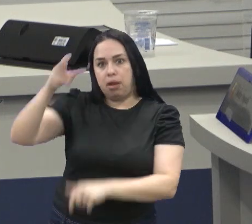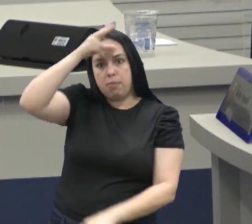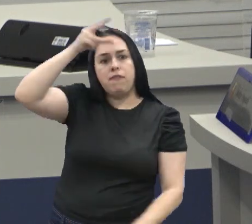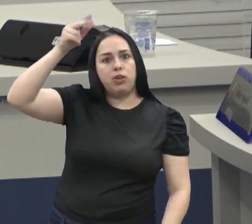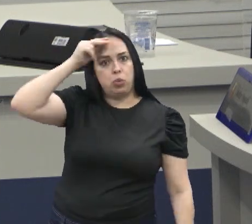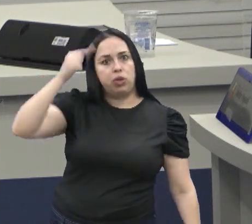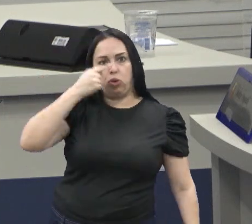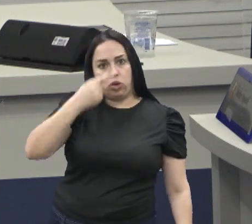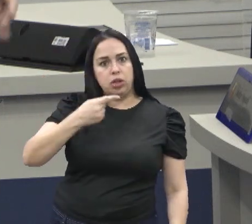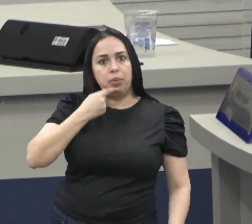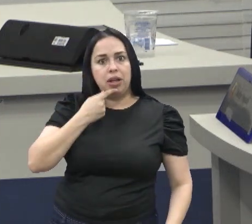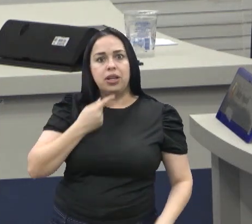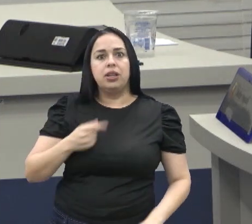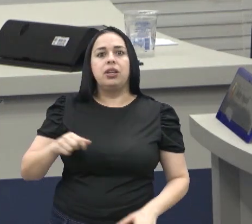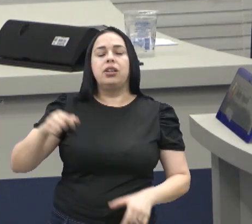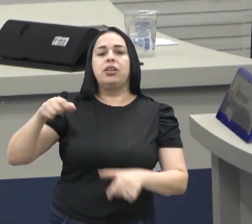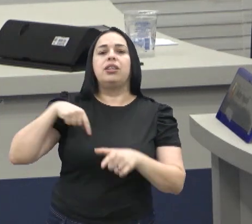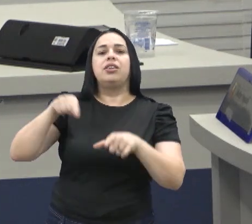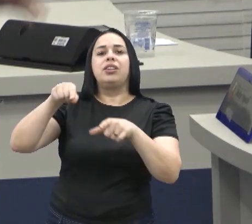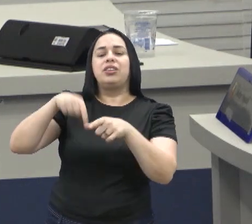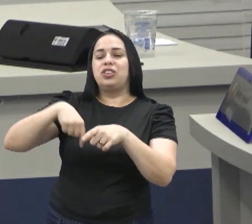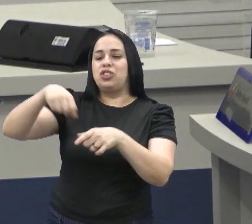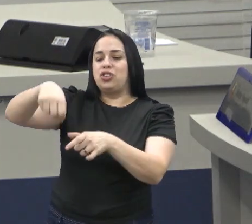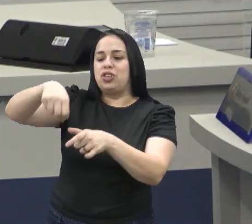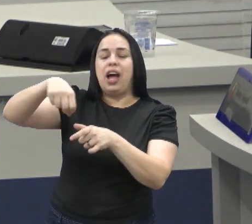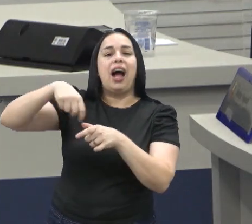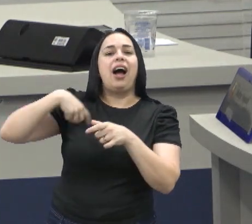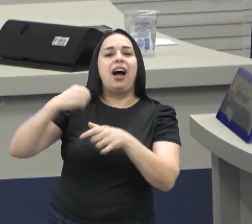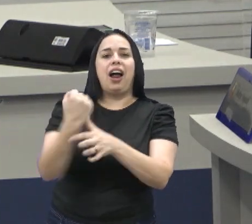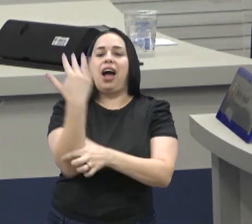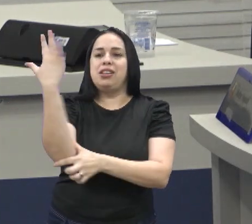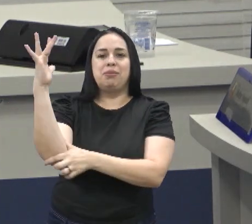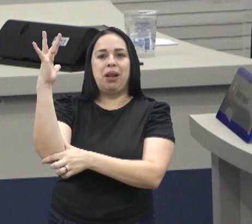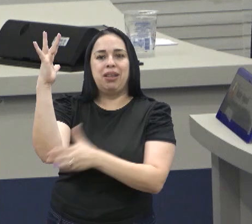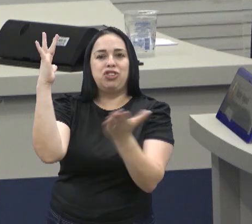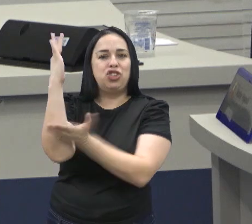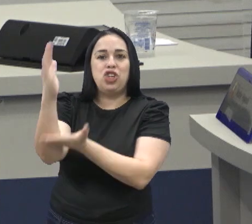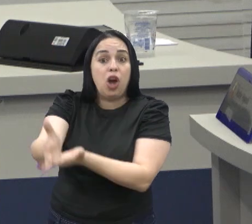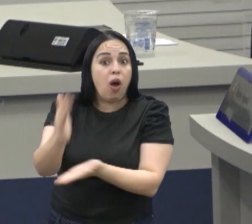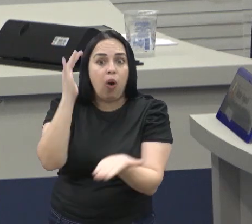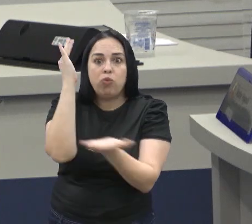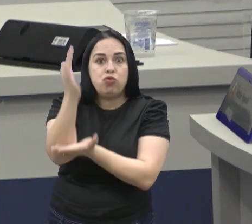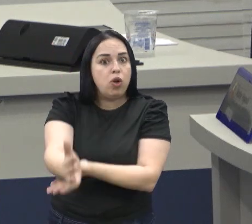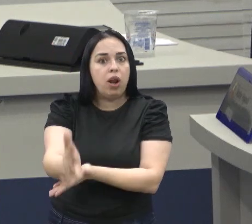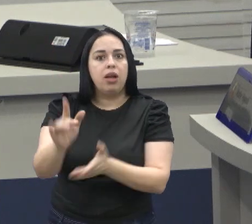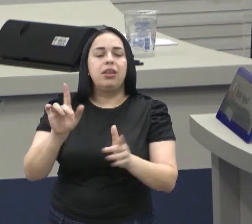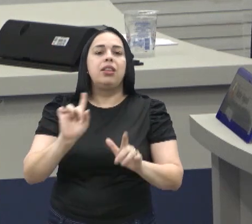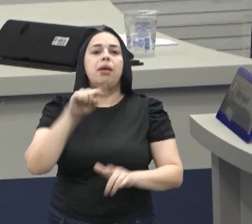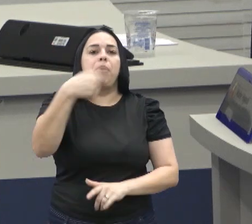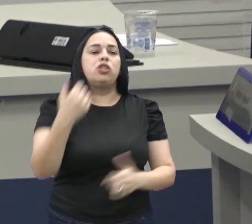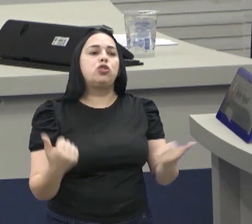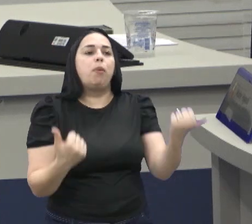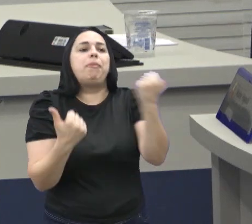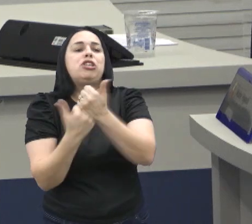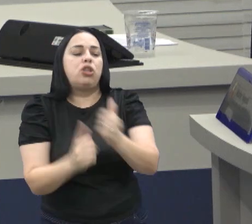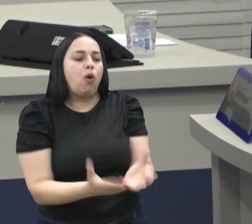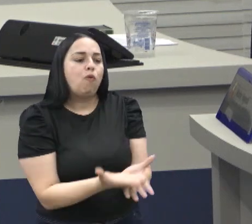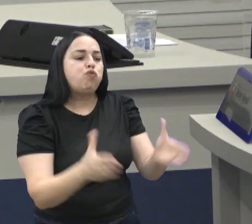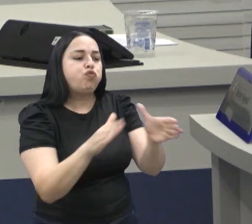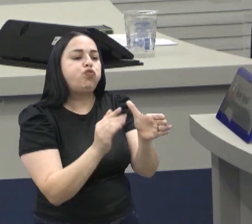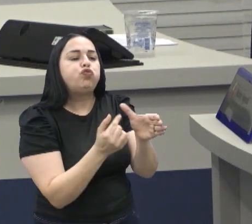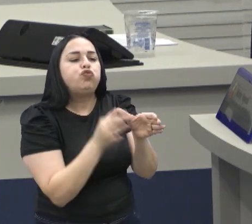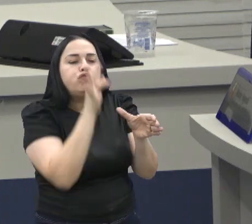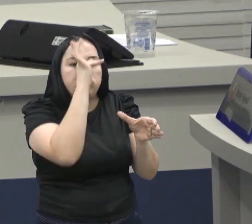árvore, depois põe um vazão desse tamanho com uma espécie. É a compensação ambiental mais tacanha,